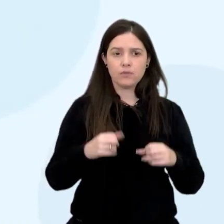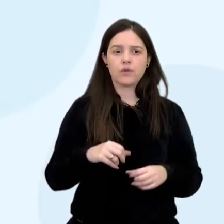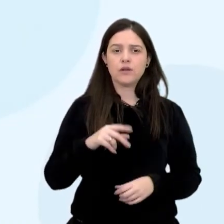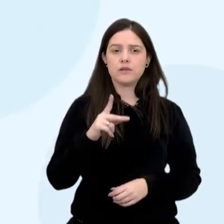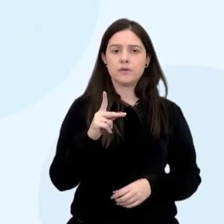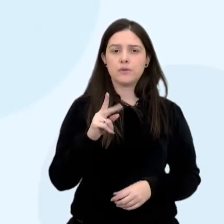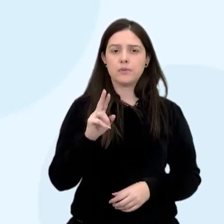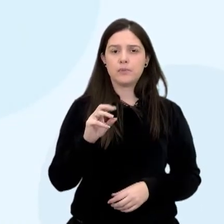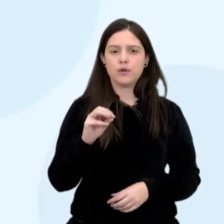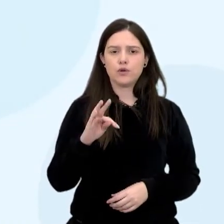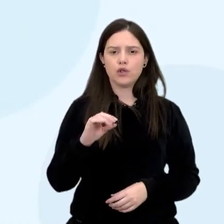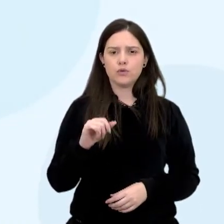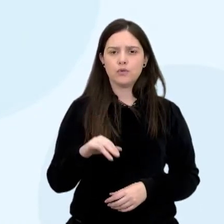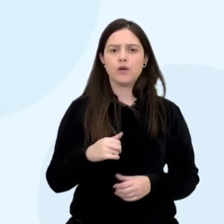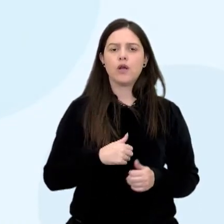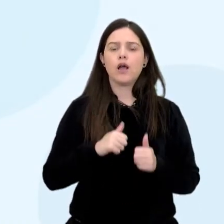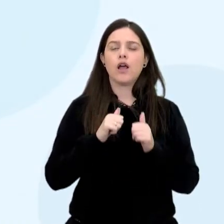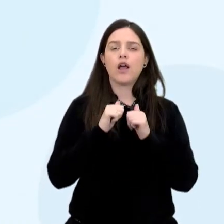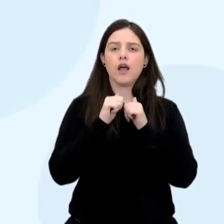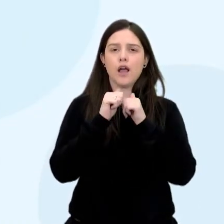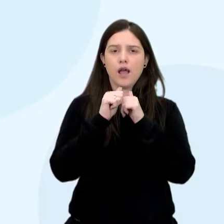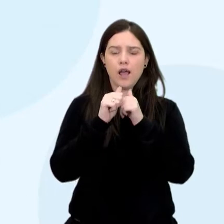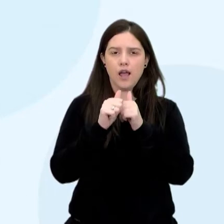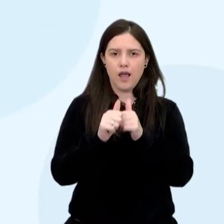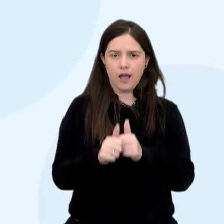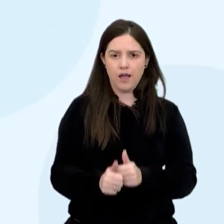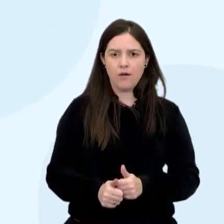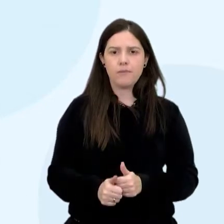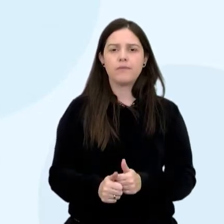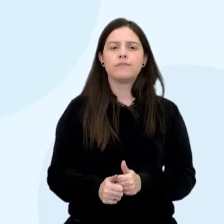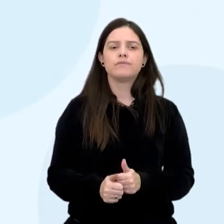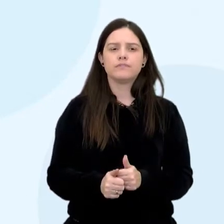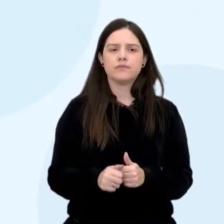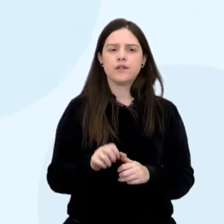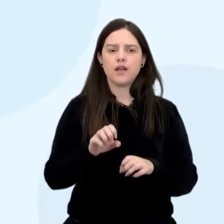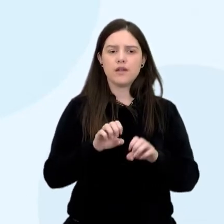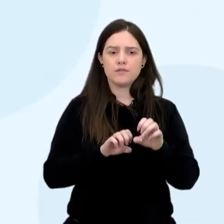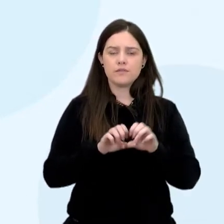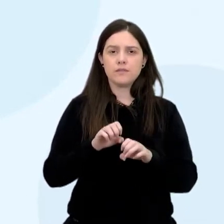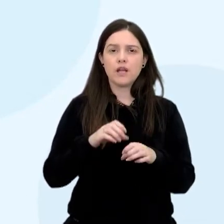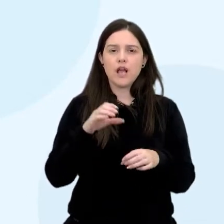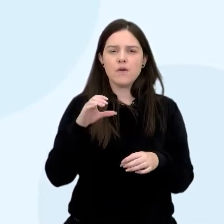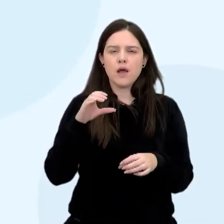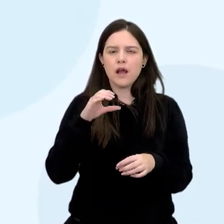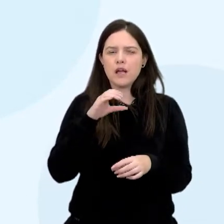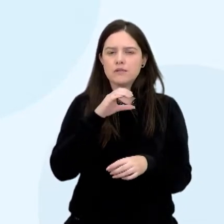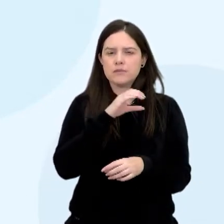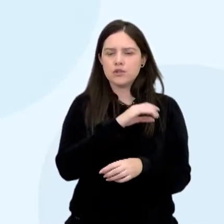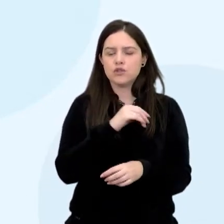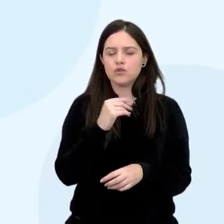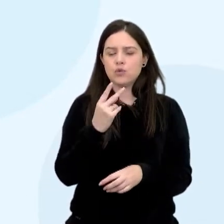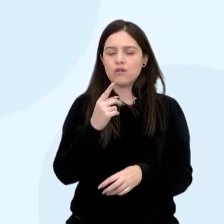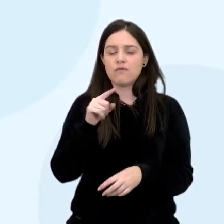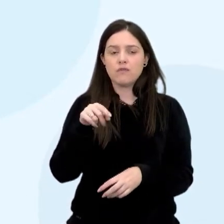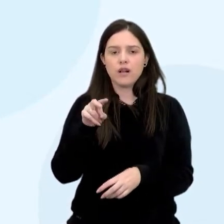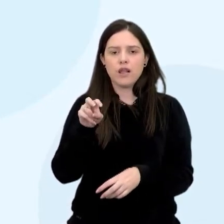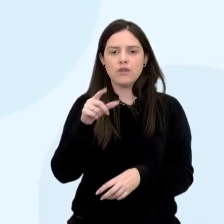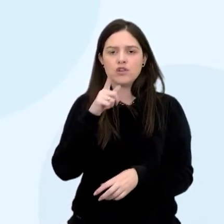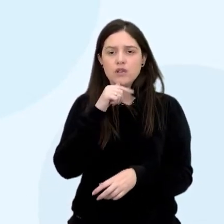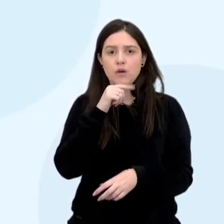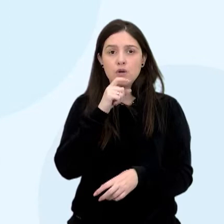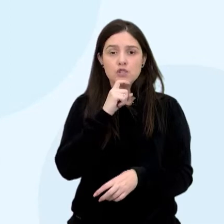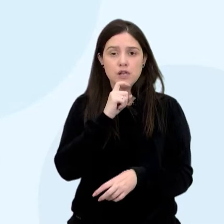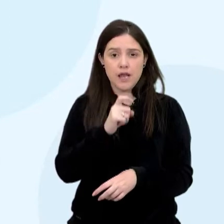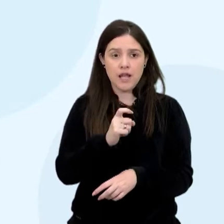protótipo para avaliar o protótipo, a eficiência, né, foi acompanhado então o aquecimento de 2,5 litros de água gelada.